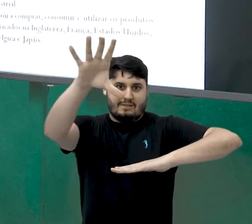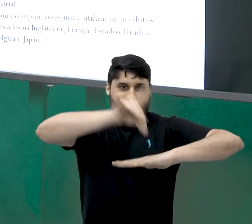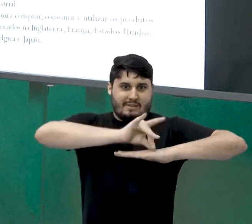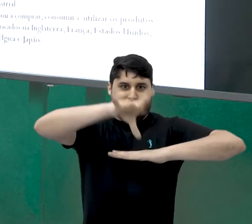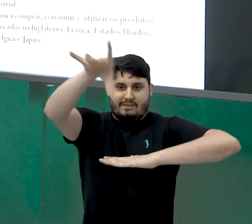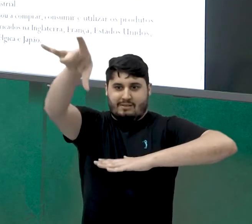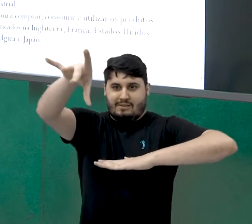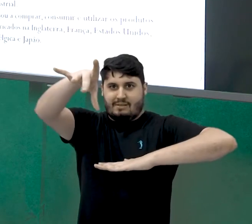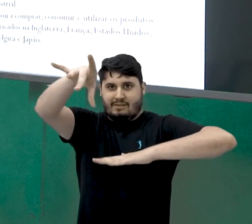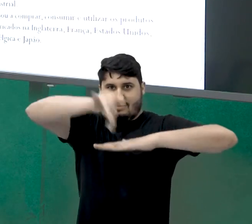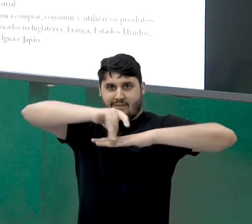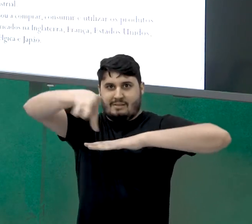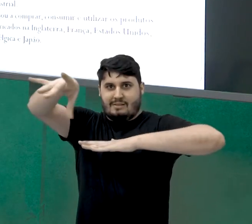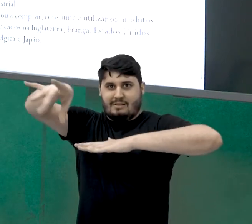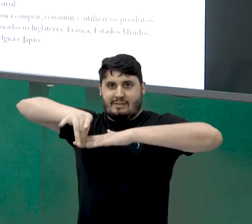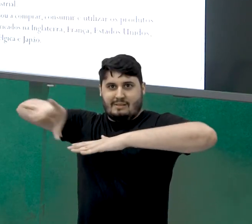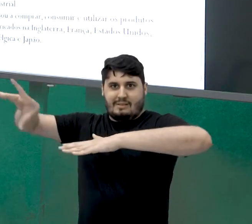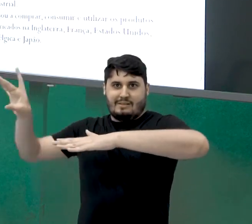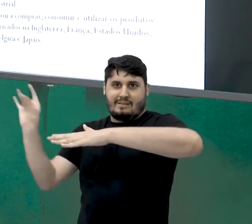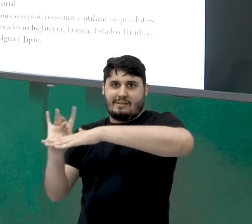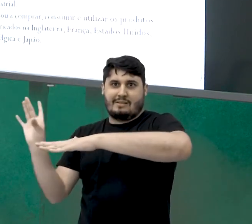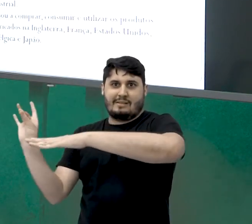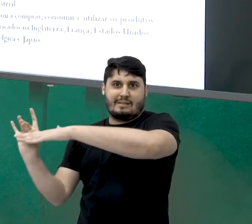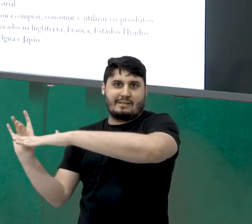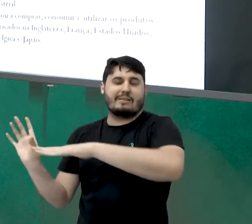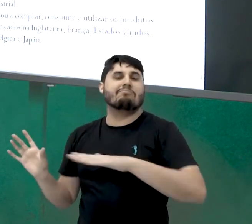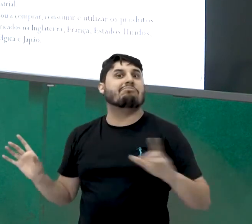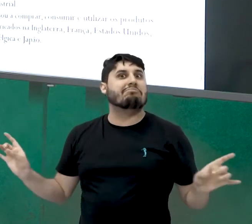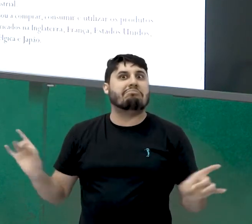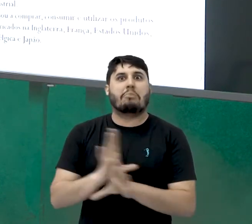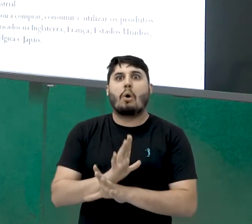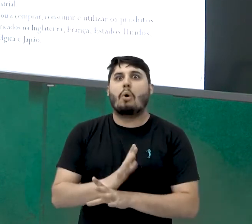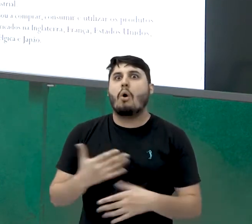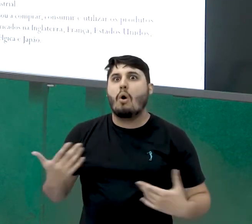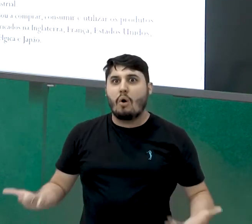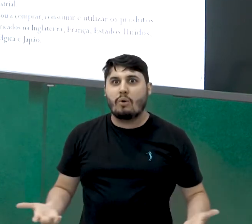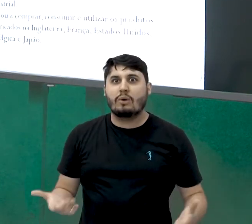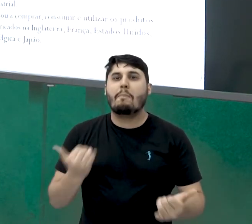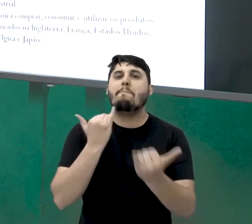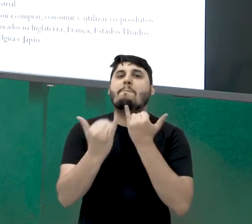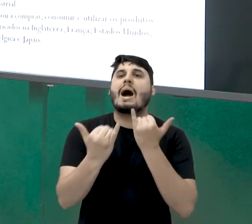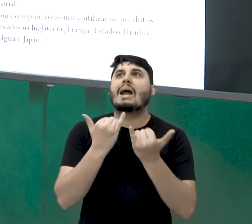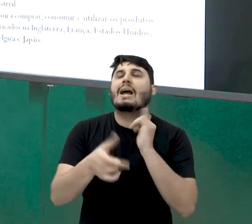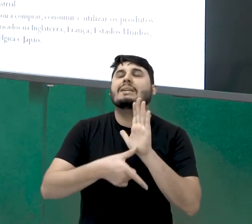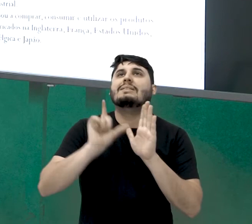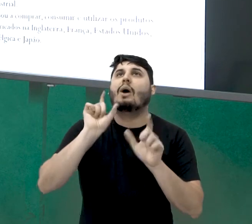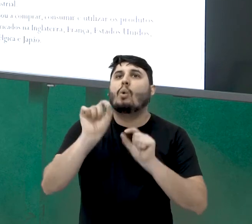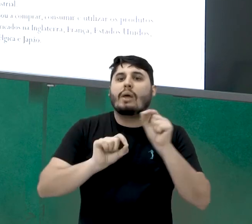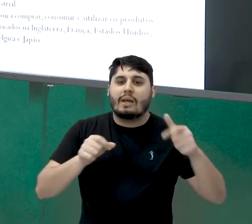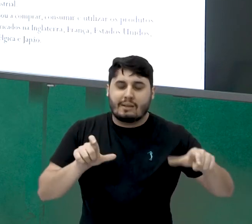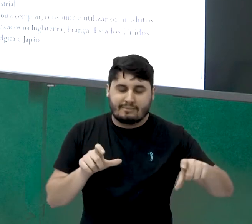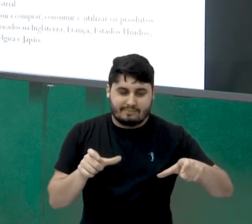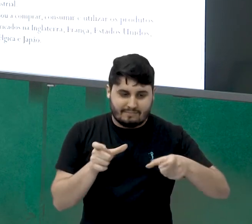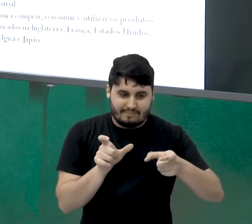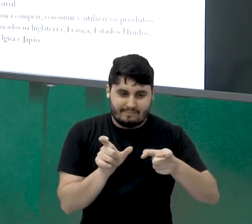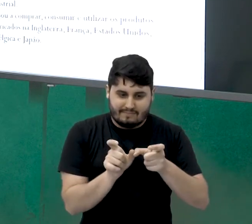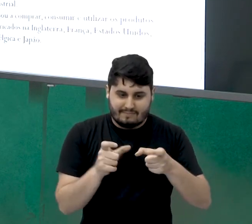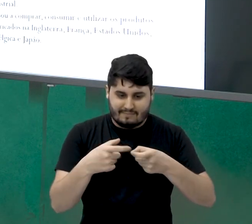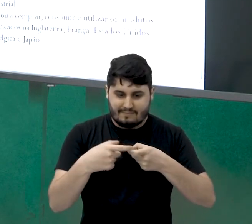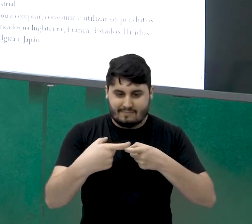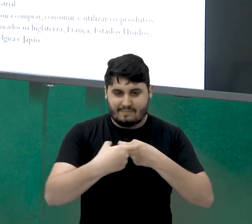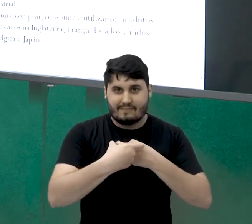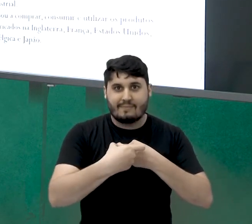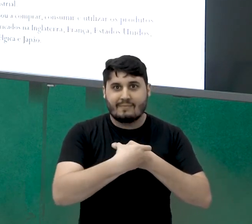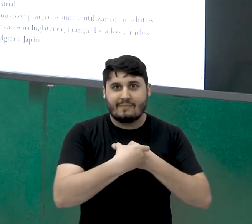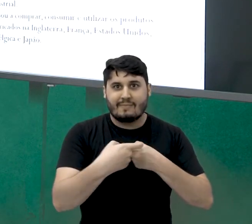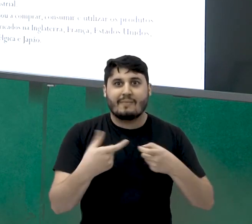Então, na época, o carro era montado como se fosse um gigantesco quebra-cabeças, em que todas as peças elas eram